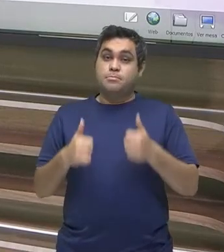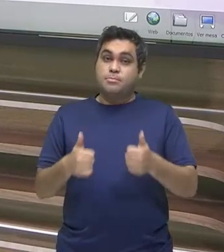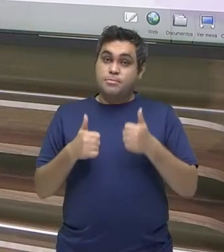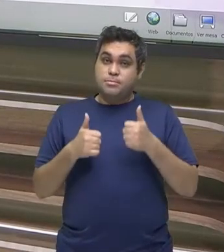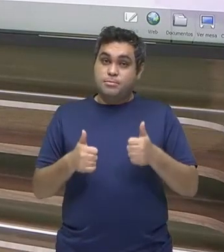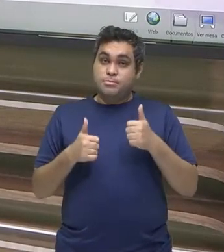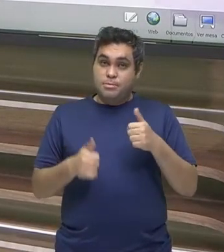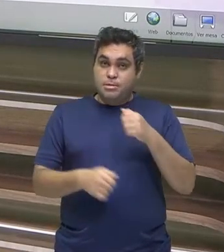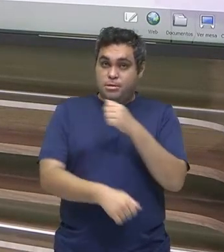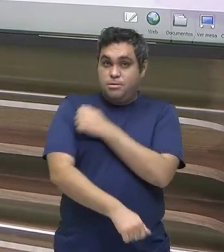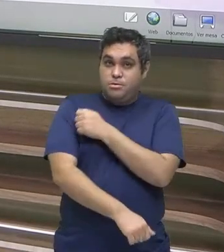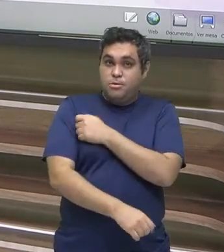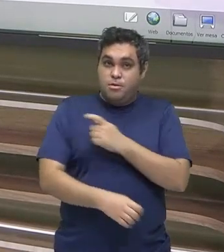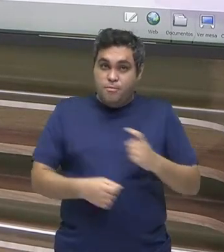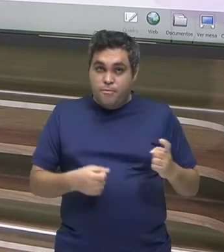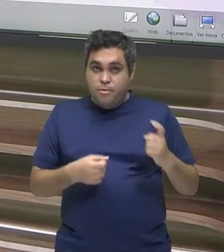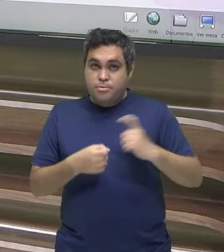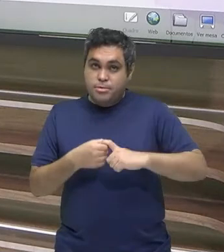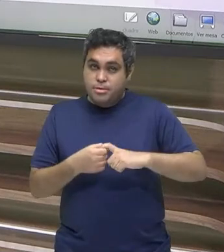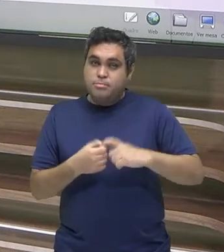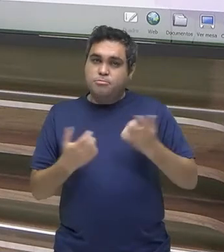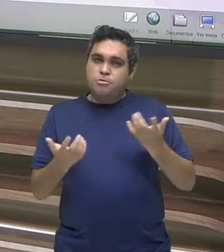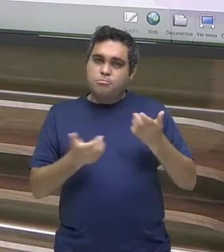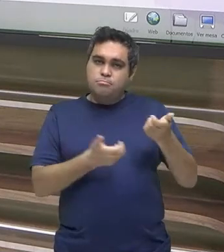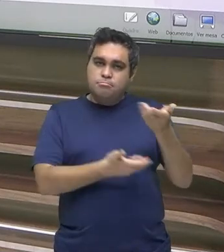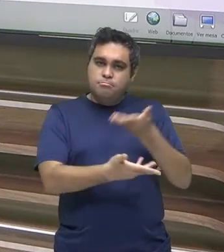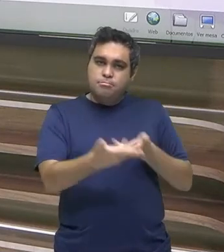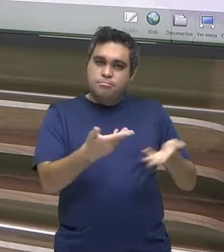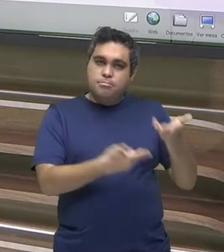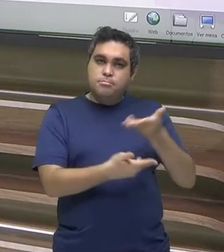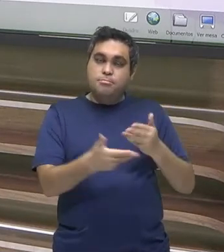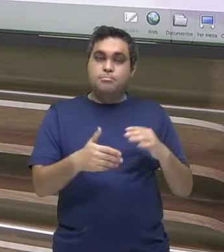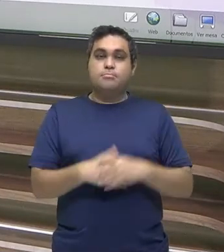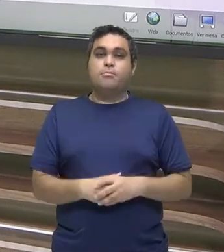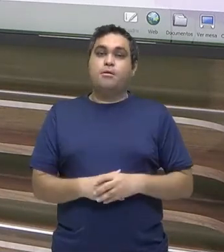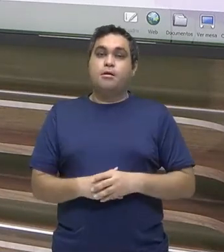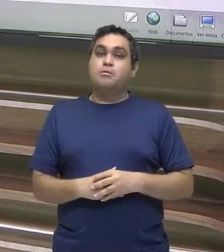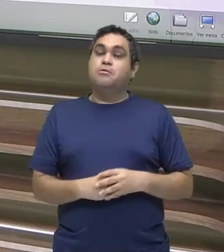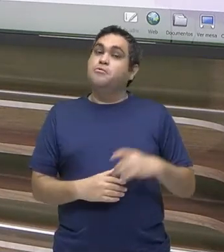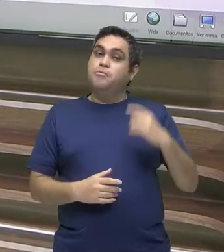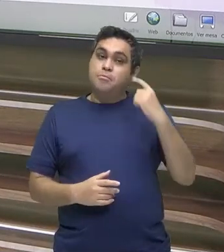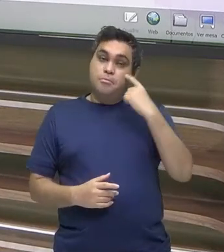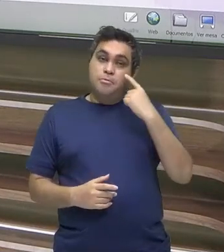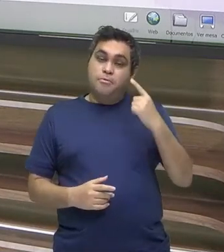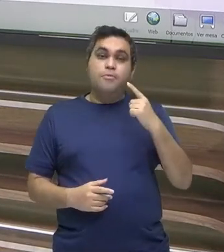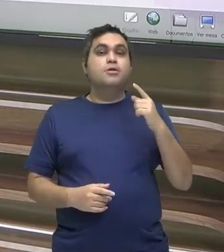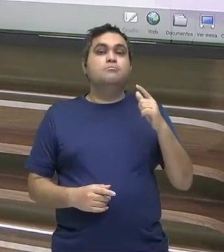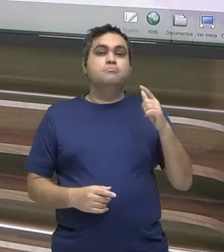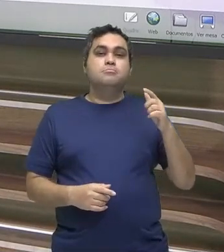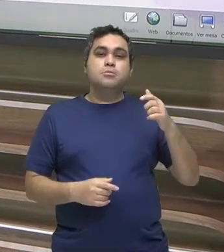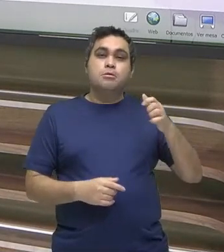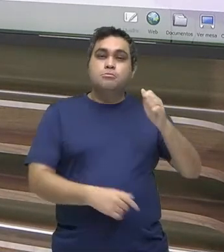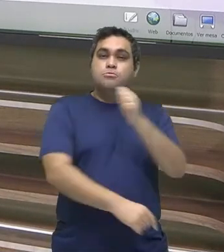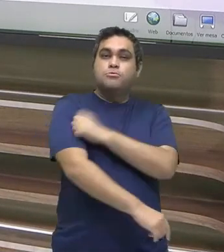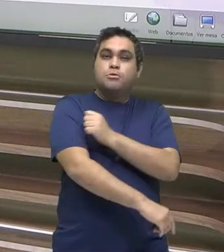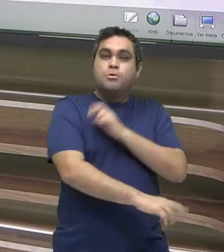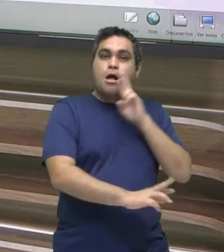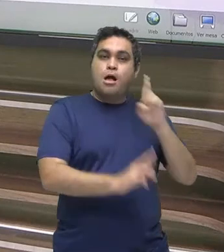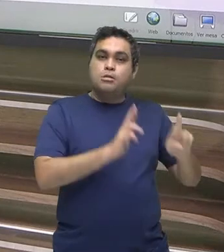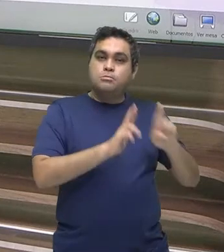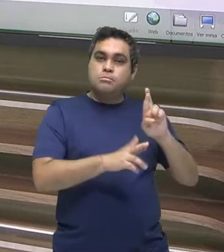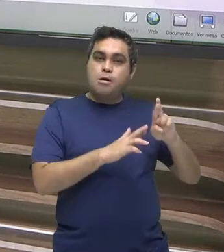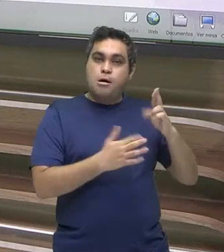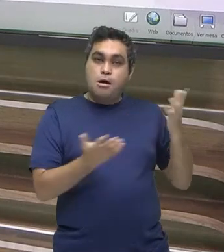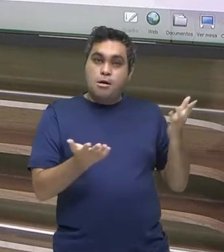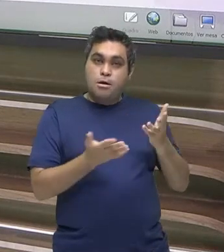queridos alunos, estamos de volta agora para a nossa interatividade. Vamos ver aí a opinião aí das respostas dos nossos alunos